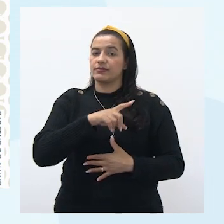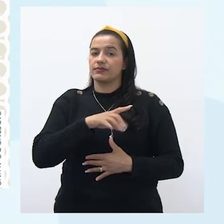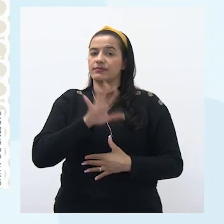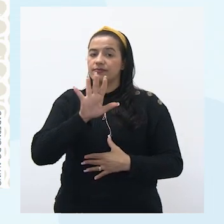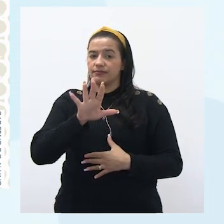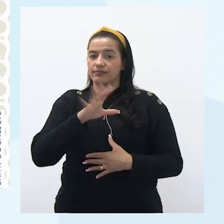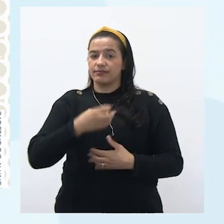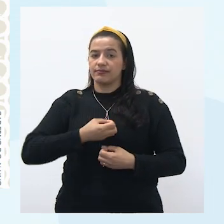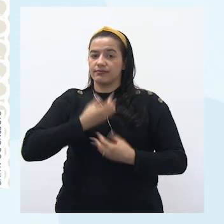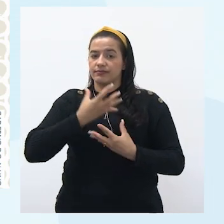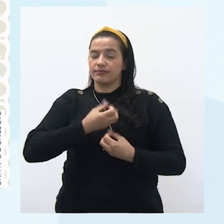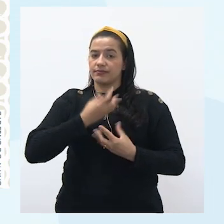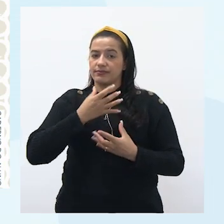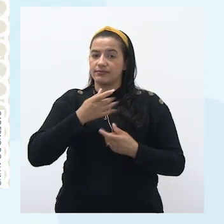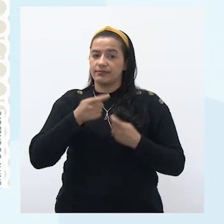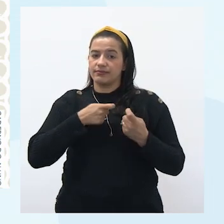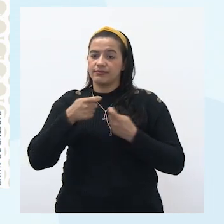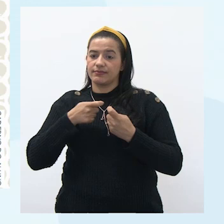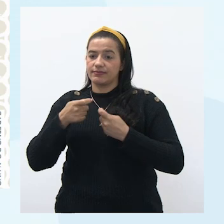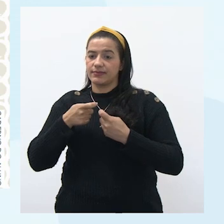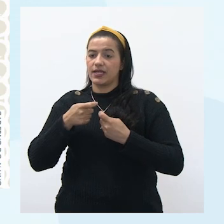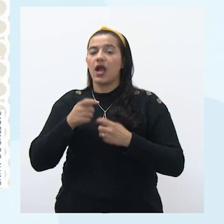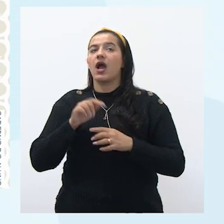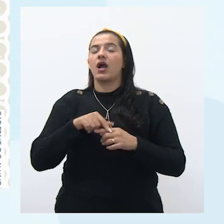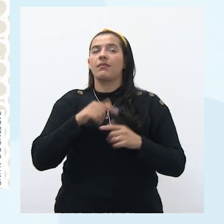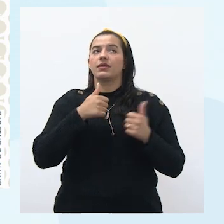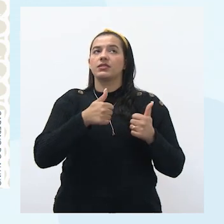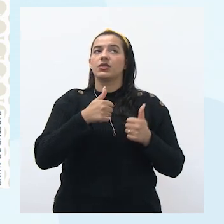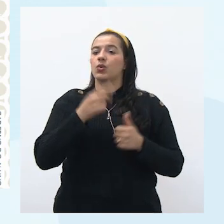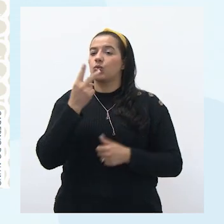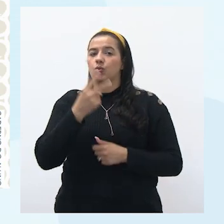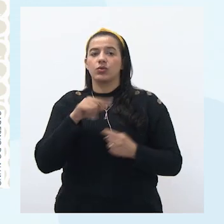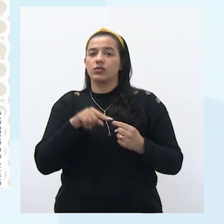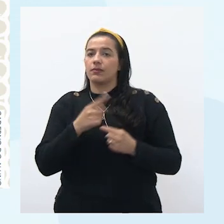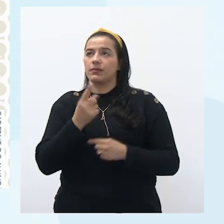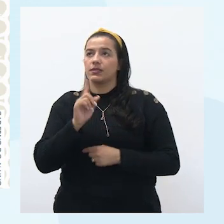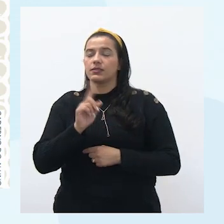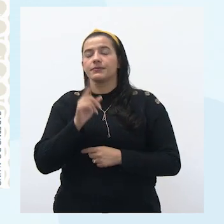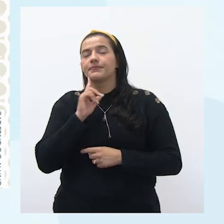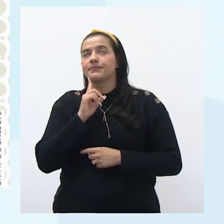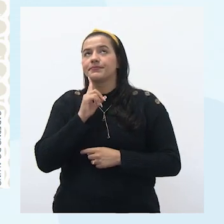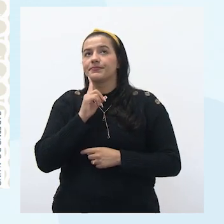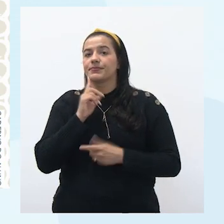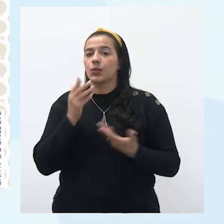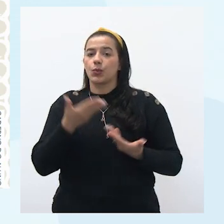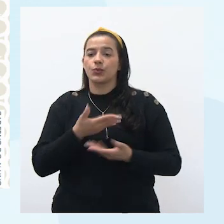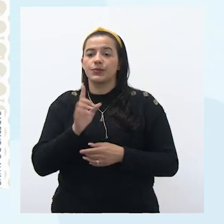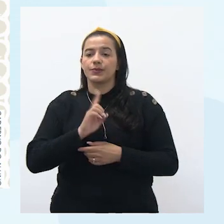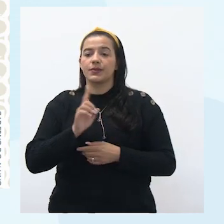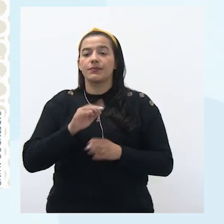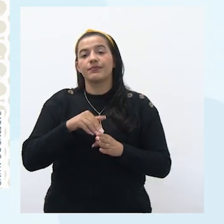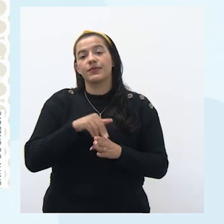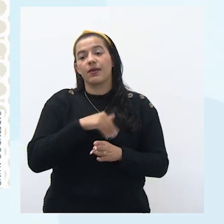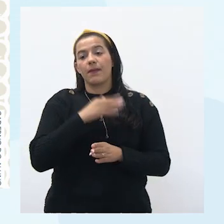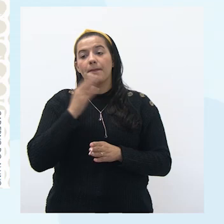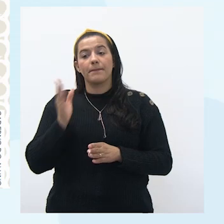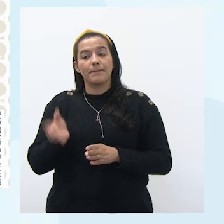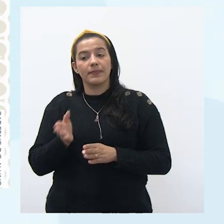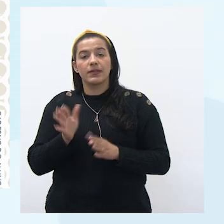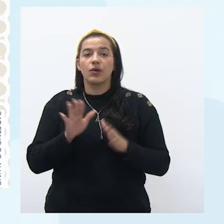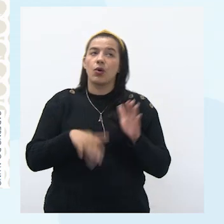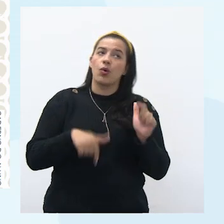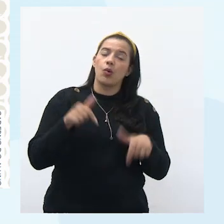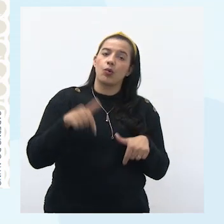emoções. Opa, eu acho que eu já passei desse degrau 2 aqui. Também não consigo me localizar aqui hoje. Em alguns momentos, talvez,